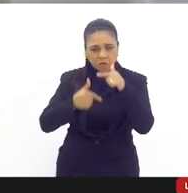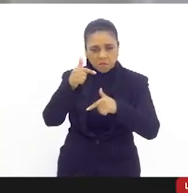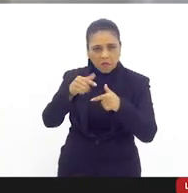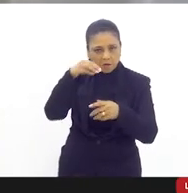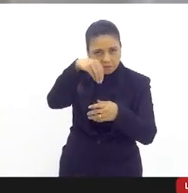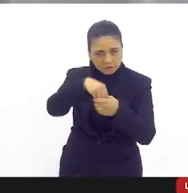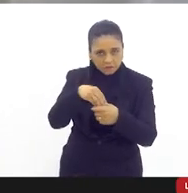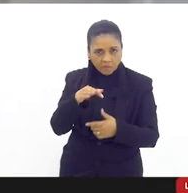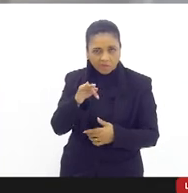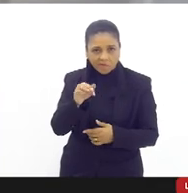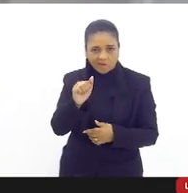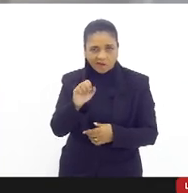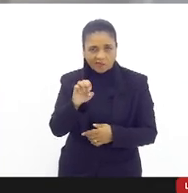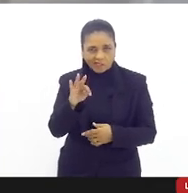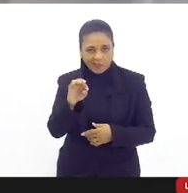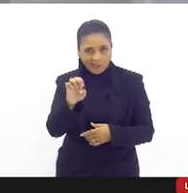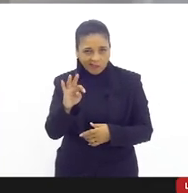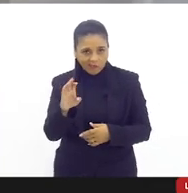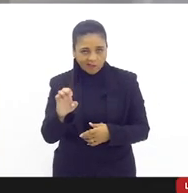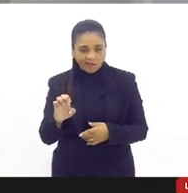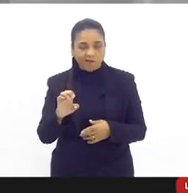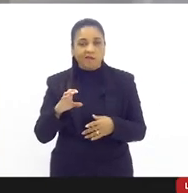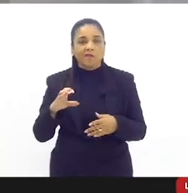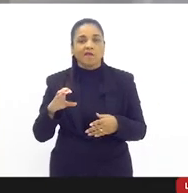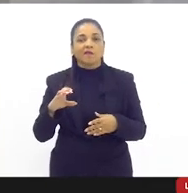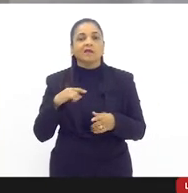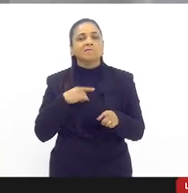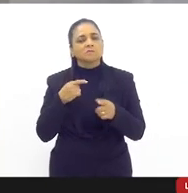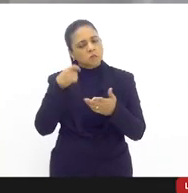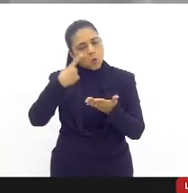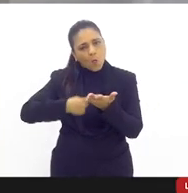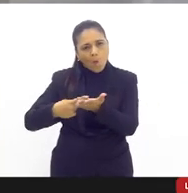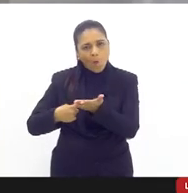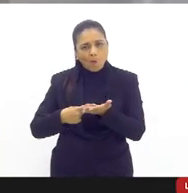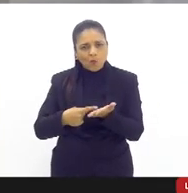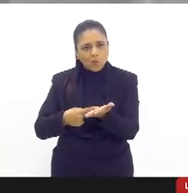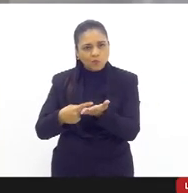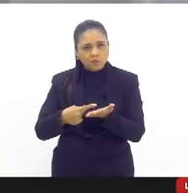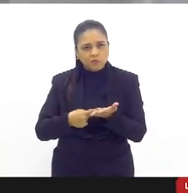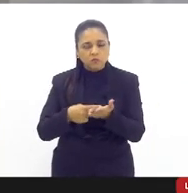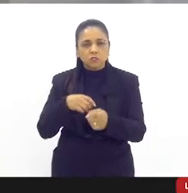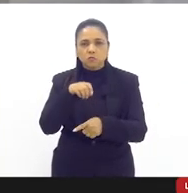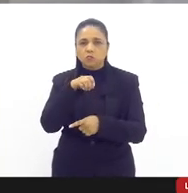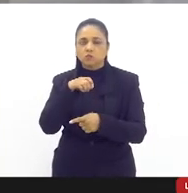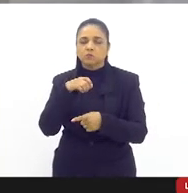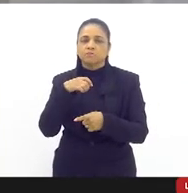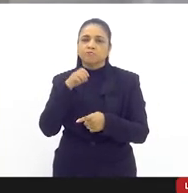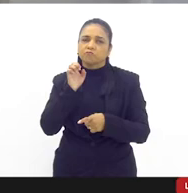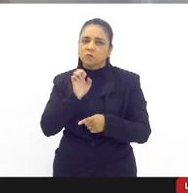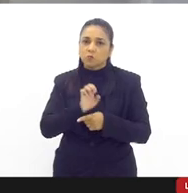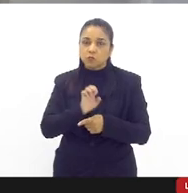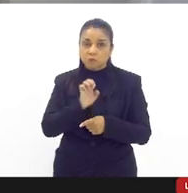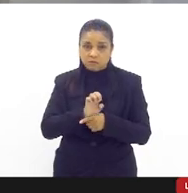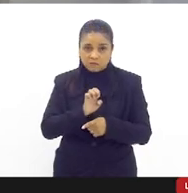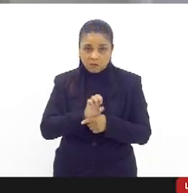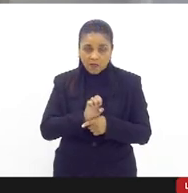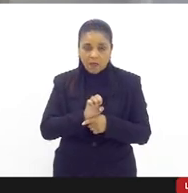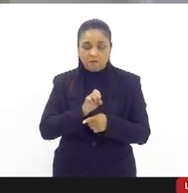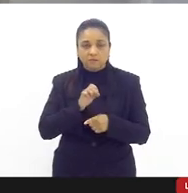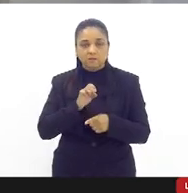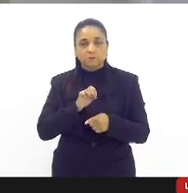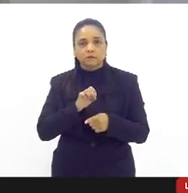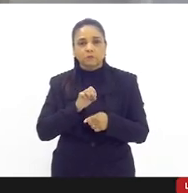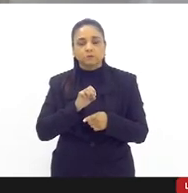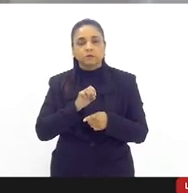lá e nós temos esse compromisso que é um compromisso de estado com qual eu acho